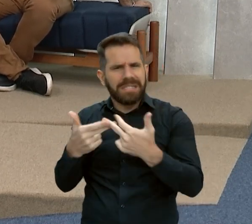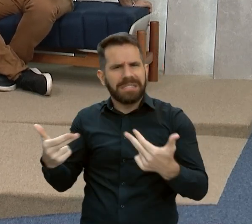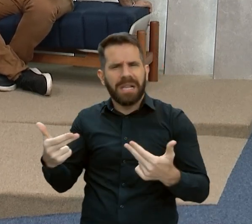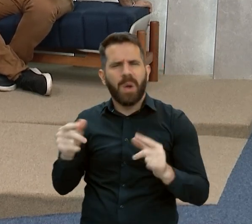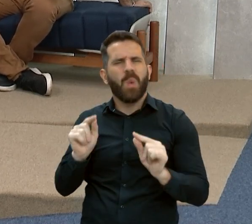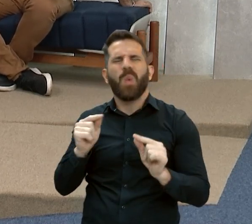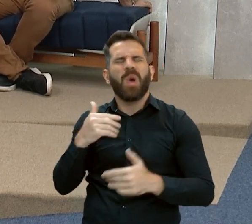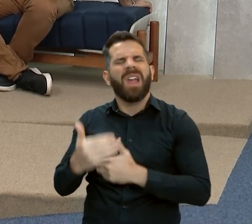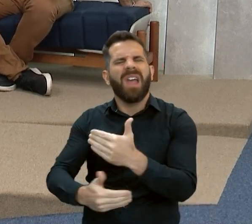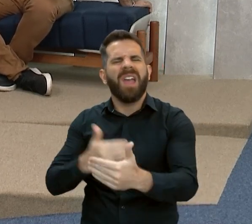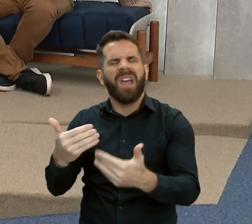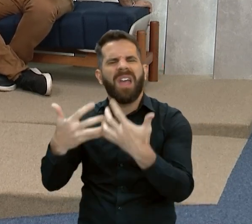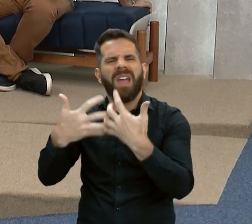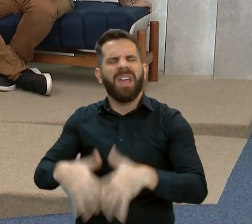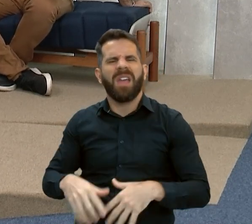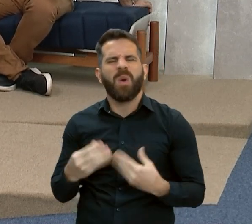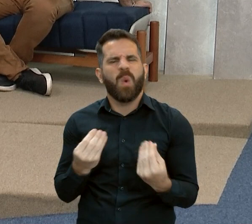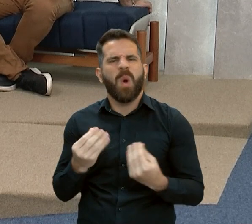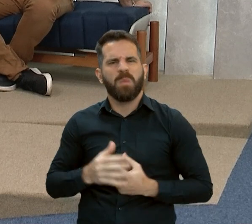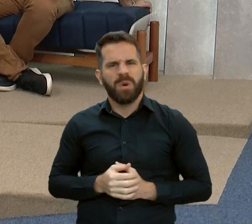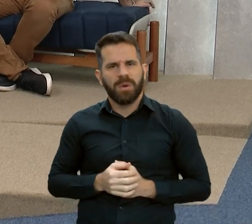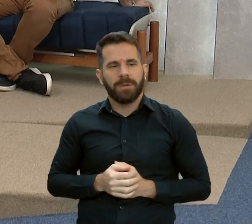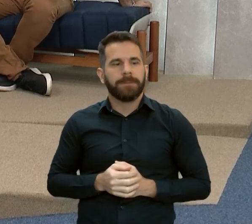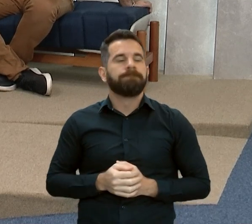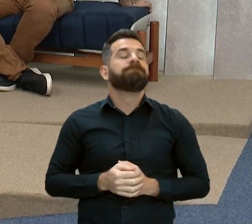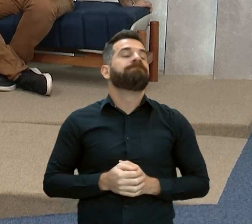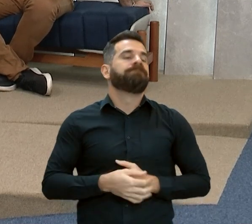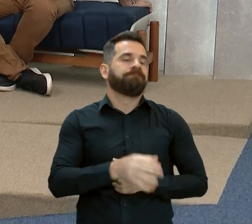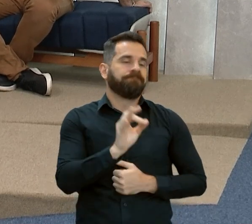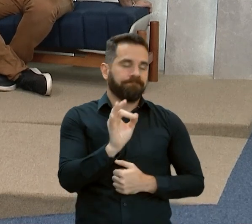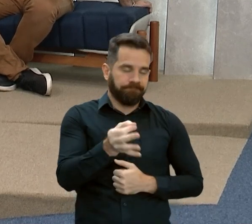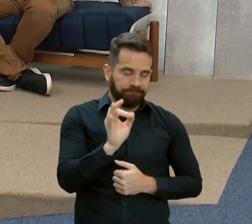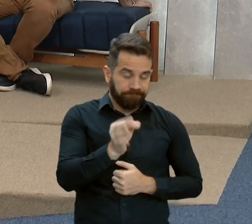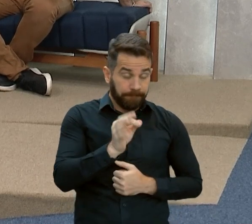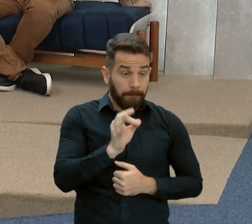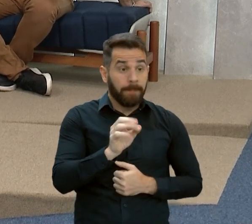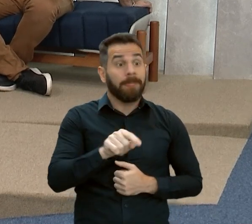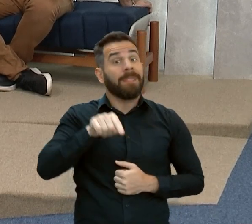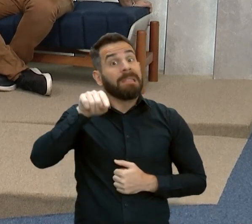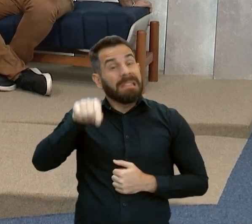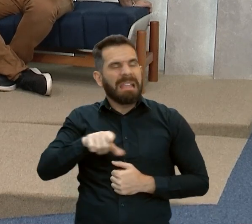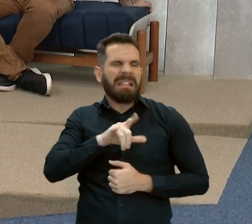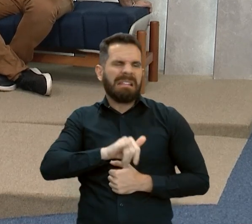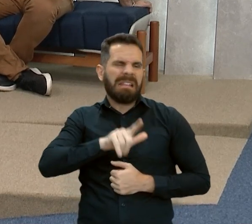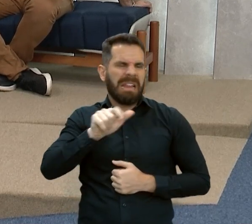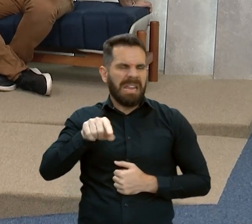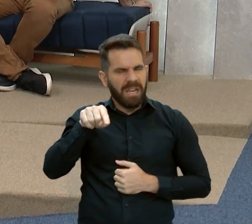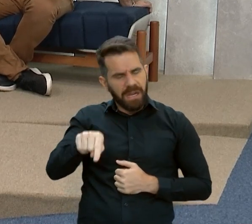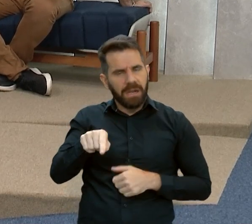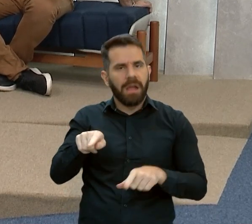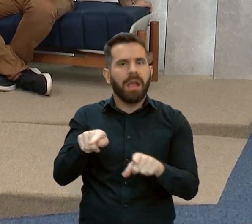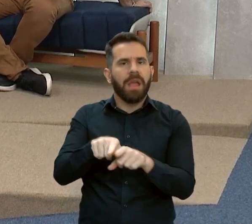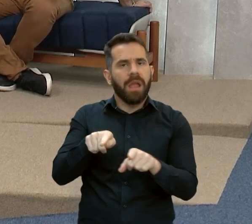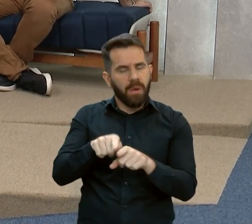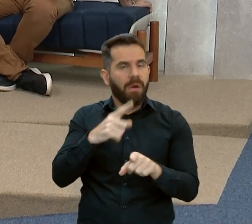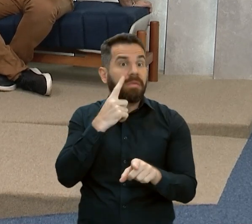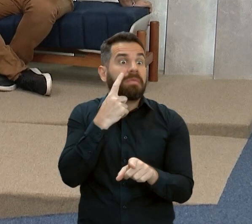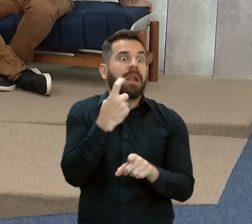de Invenções ele foi um projeto muito interessante do ponto de vista de tentar buscar, né, a inovação, que era uma coisa que